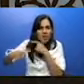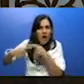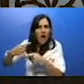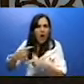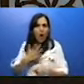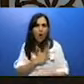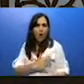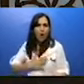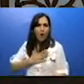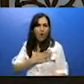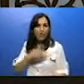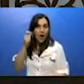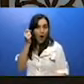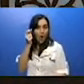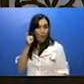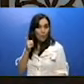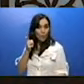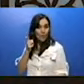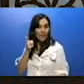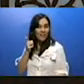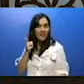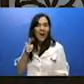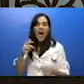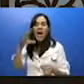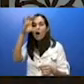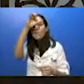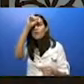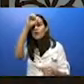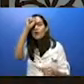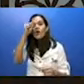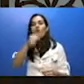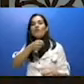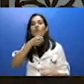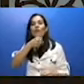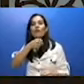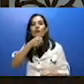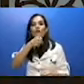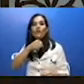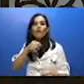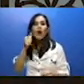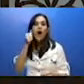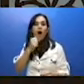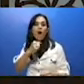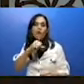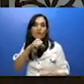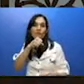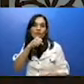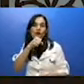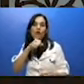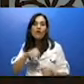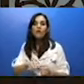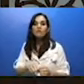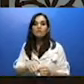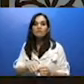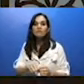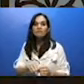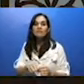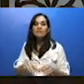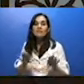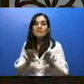gostar da cultura eu aparente com quem com a minha avó com a minha bisavó que também é